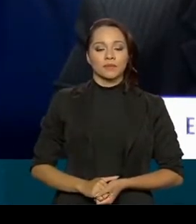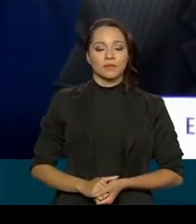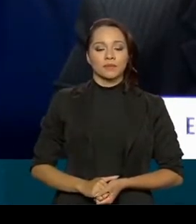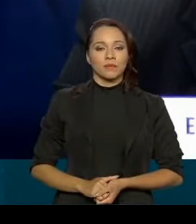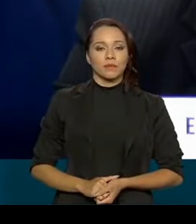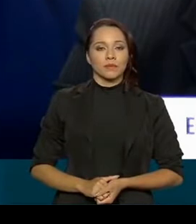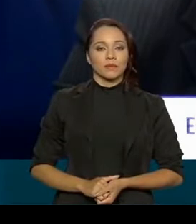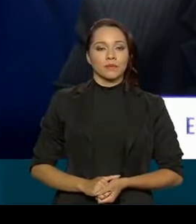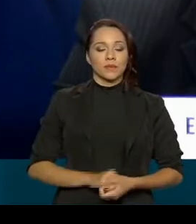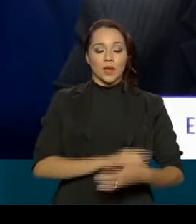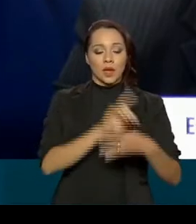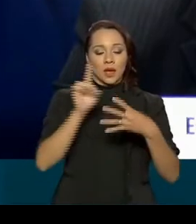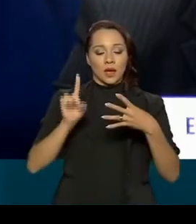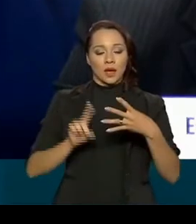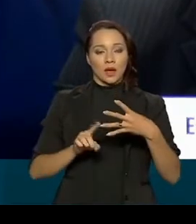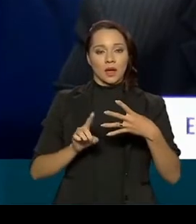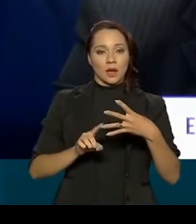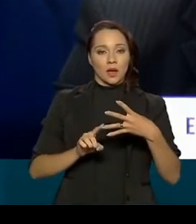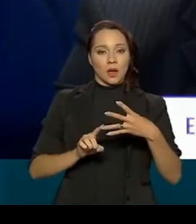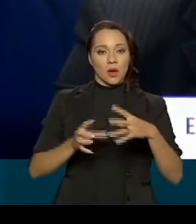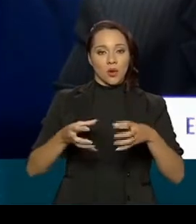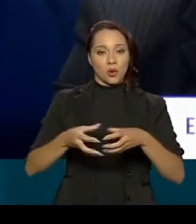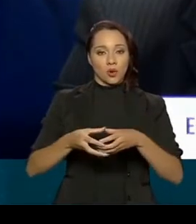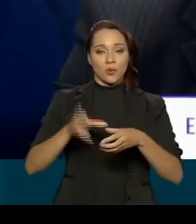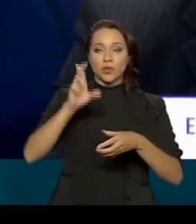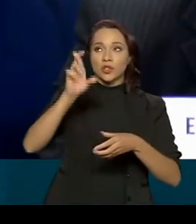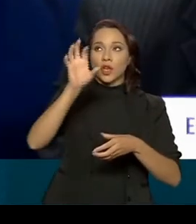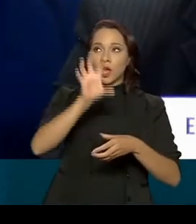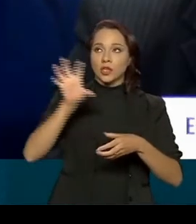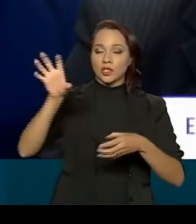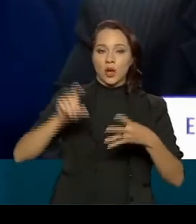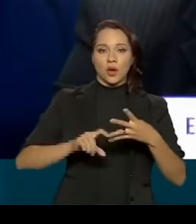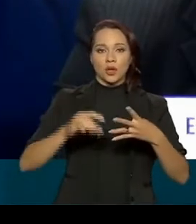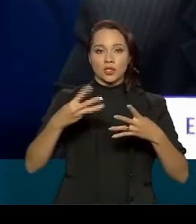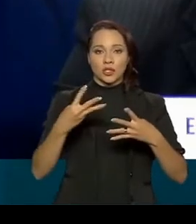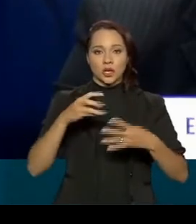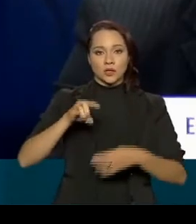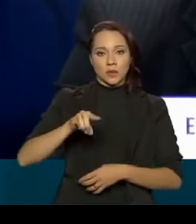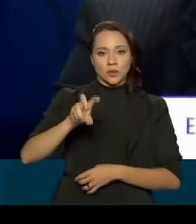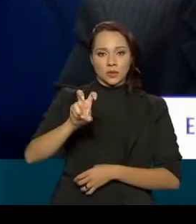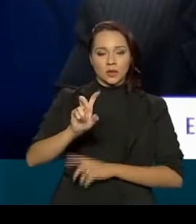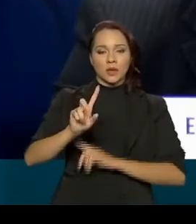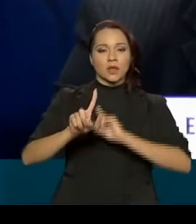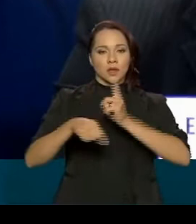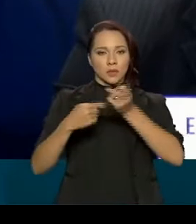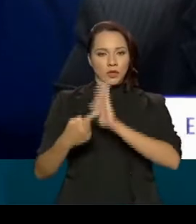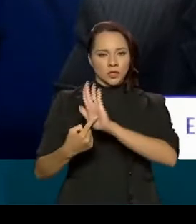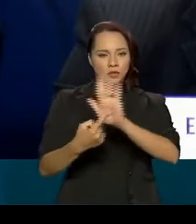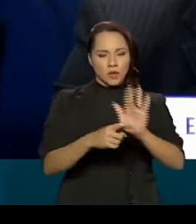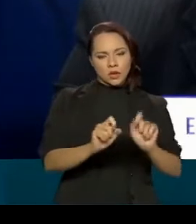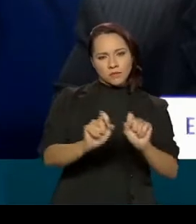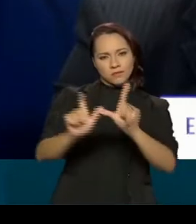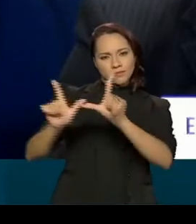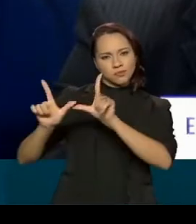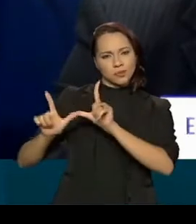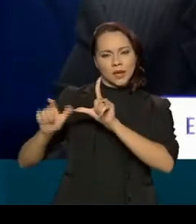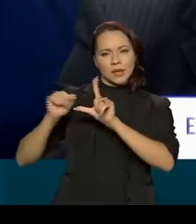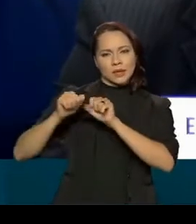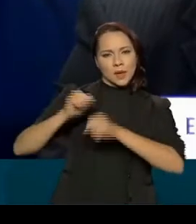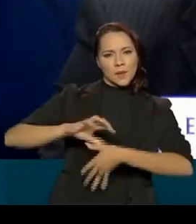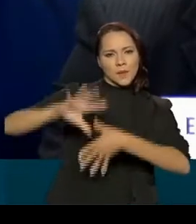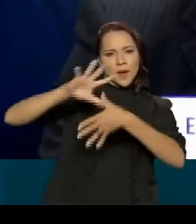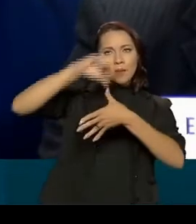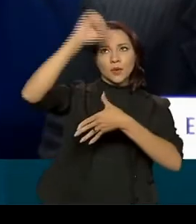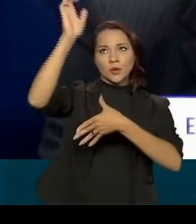Para os lotes regionais da faixa de 3,5, já a gente apresenta as figuras, a gente tem o mapa do